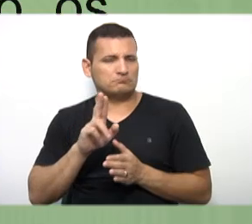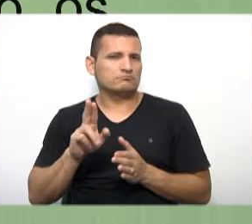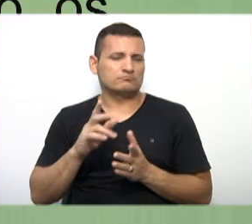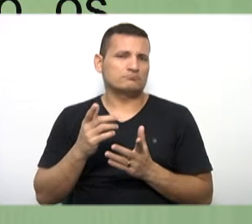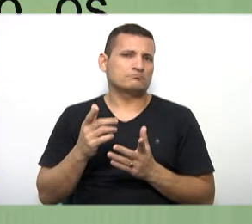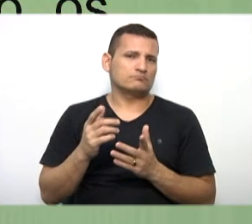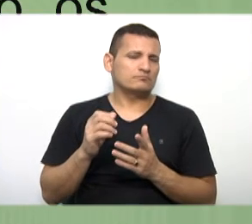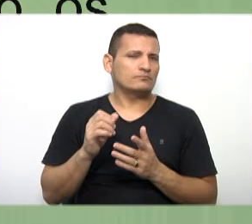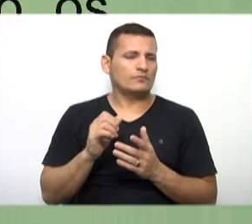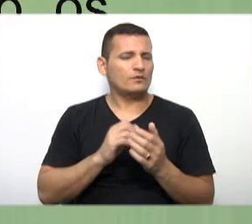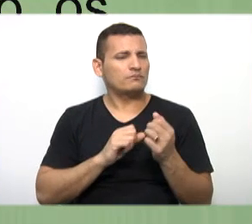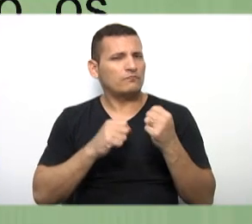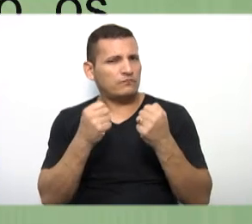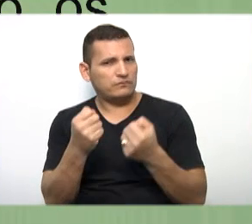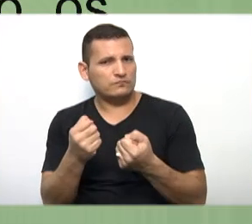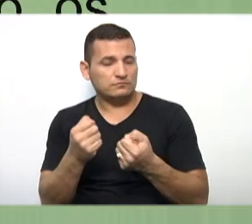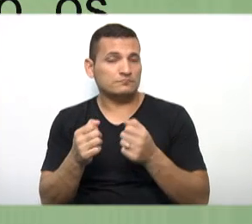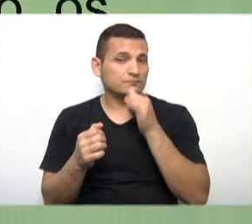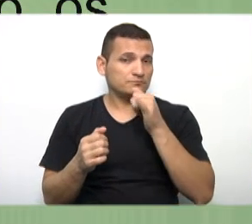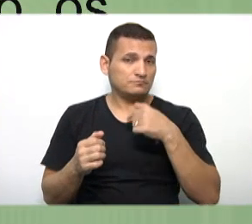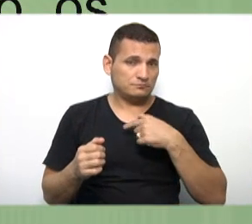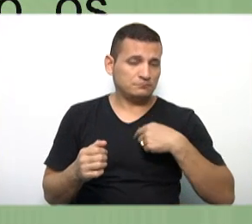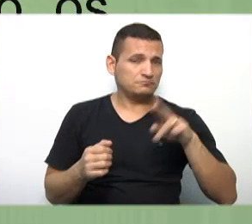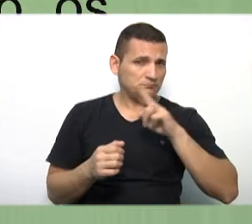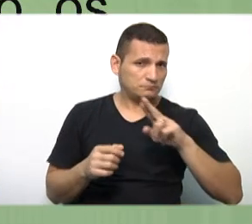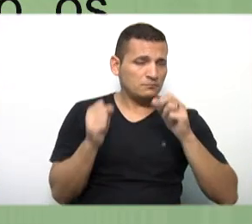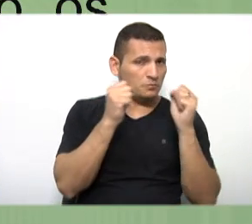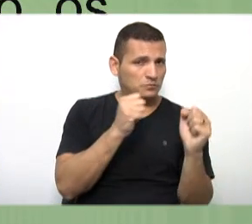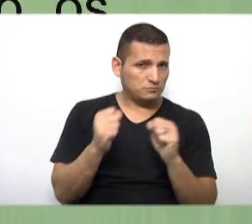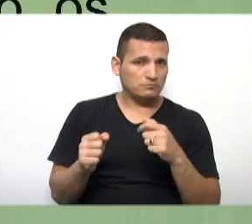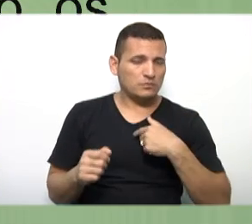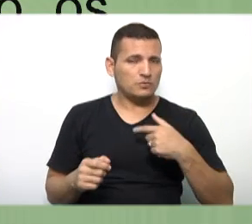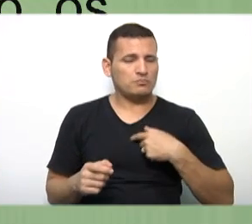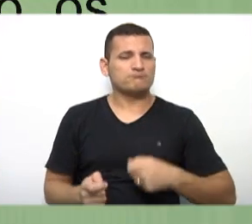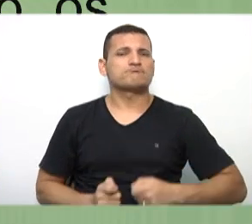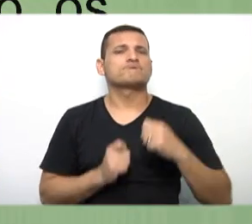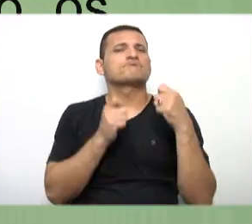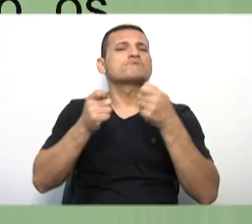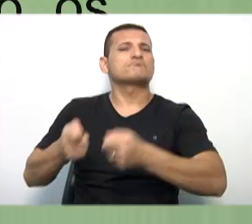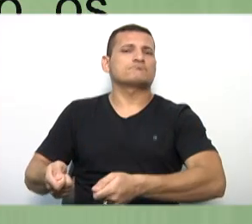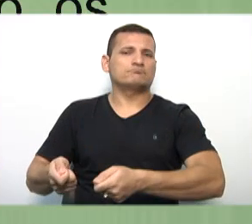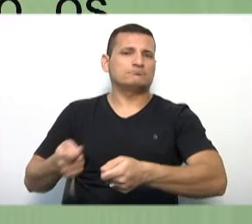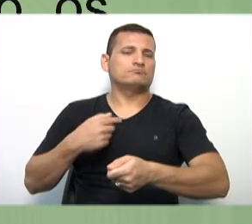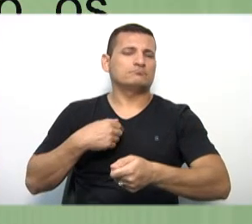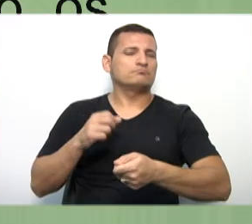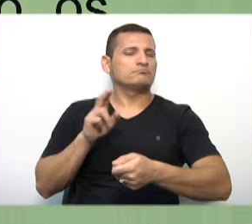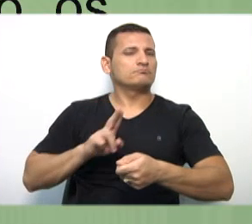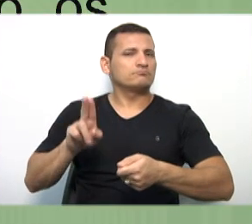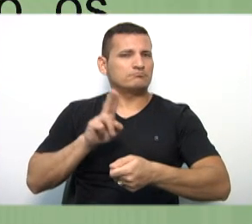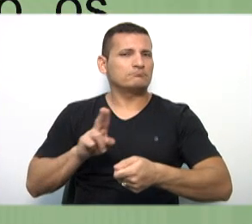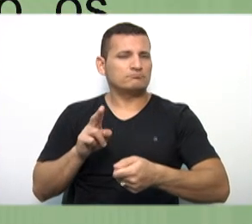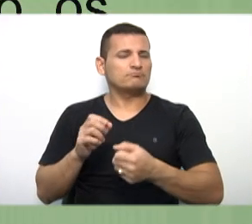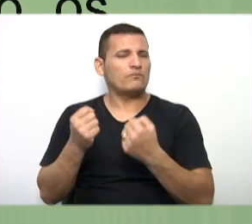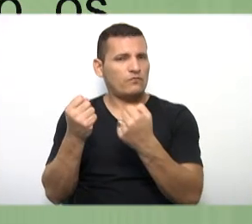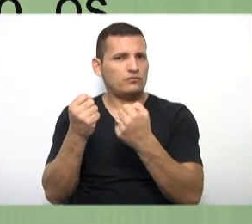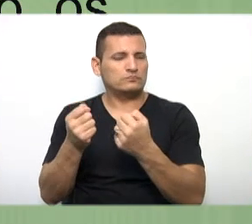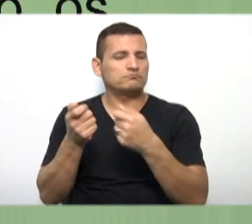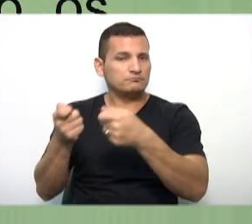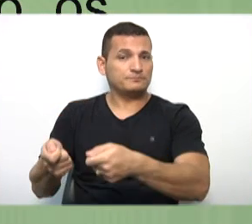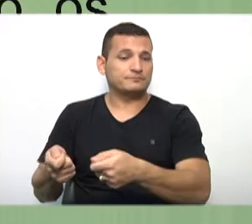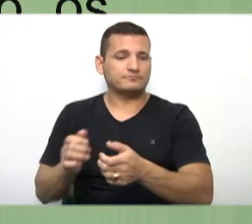Quando eu utilizo o poder, eu imponho isso. Eu vou impor, eu vou usar a coerção, vou utilizar a força.